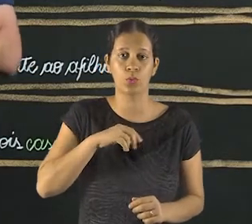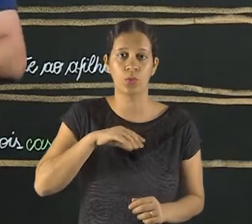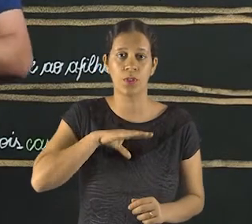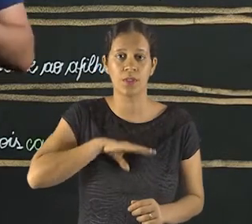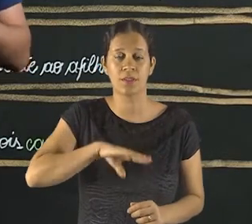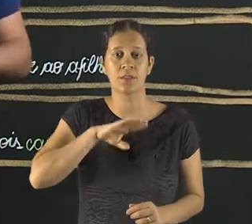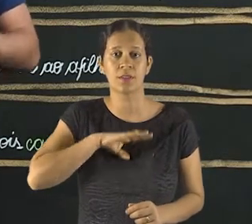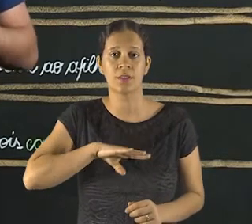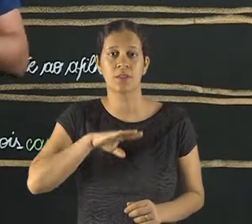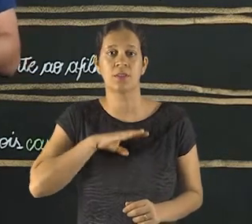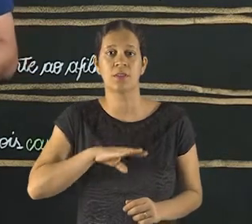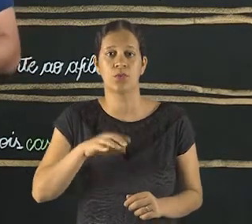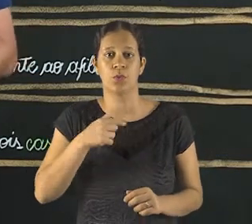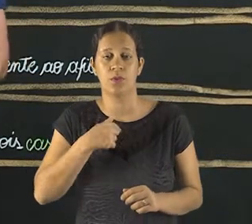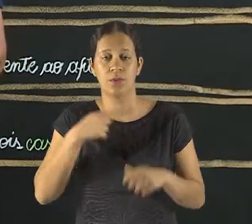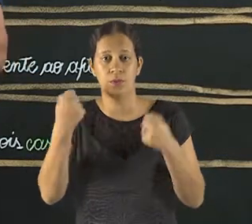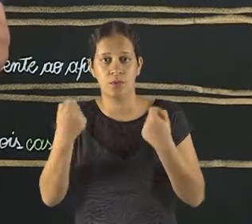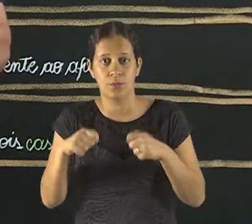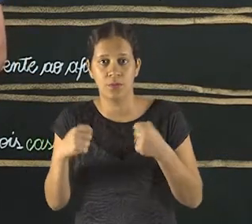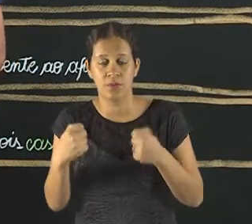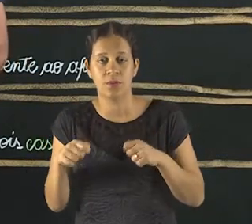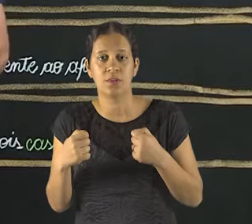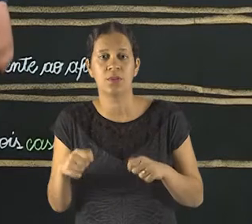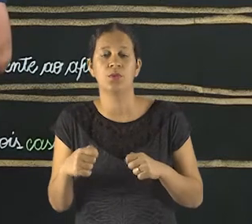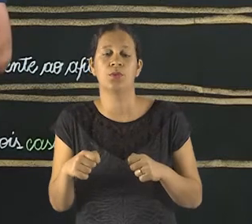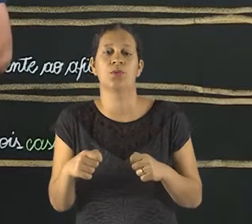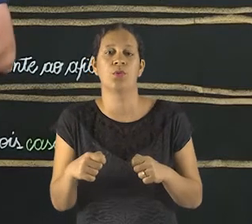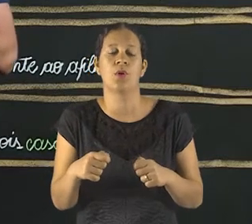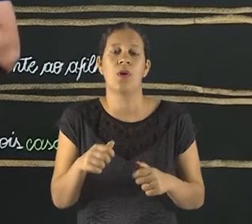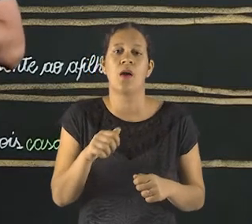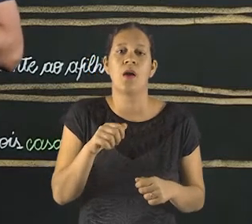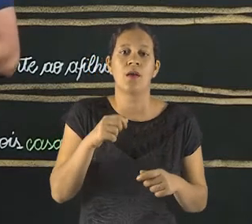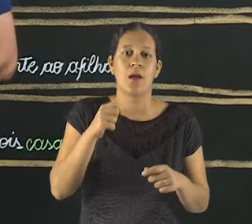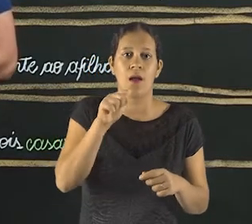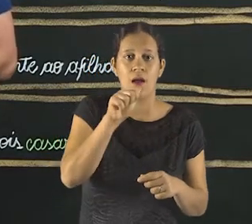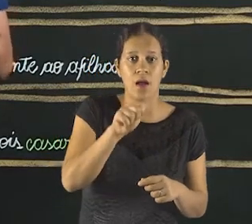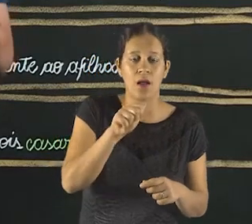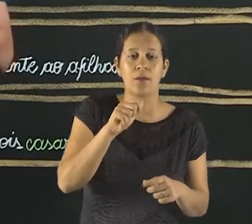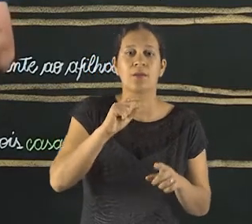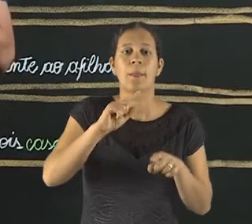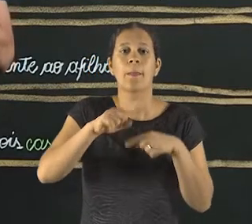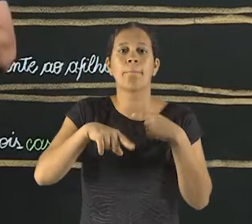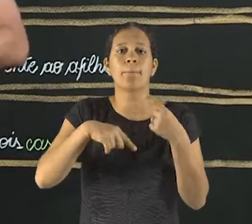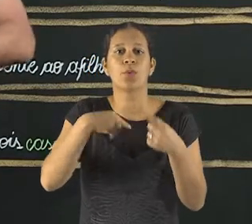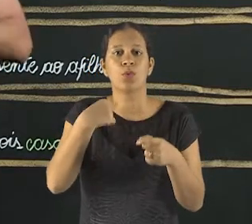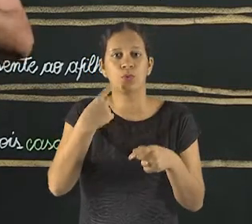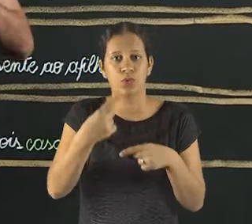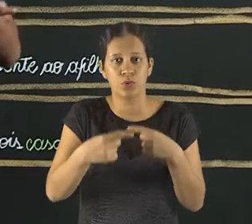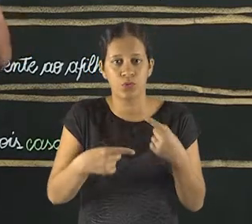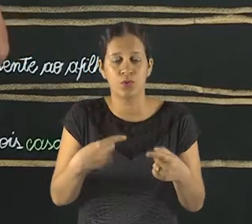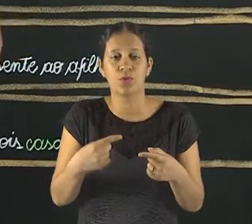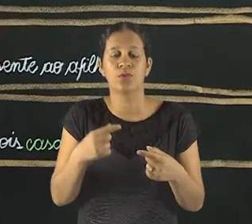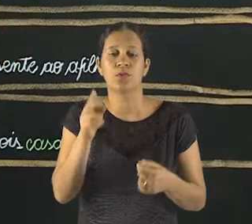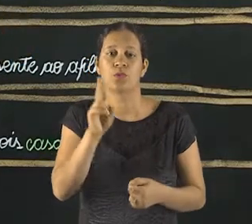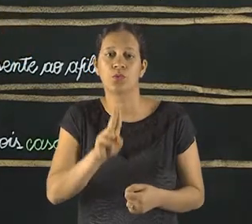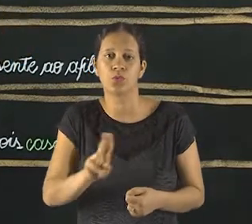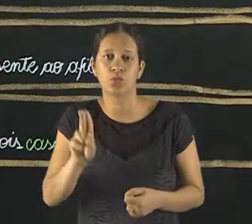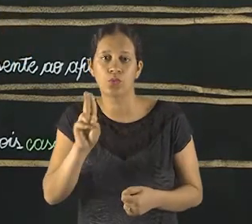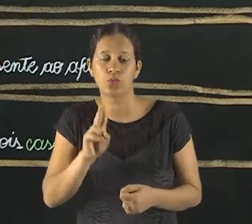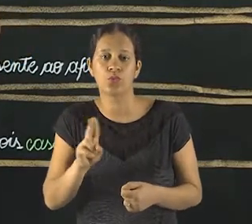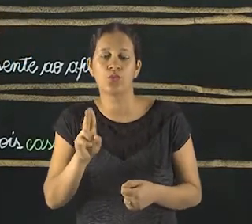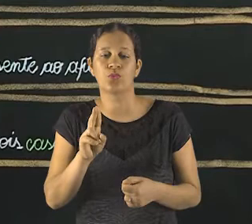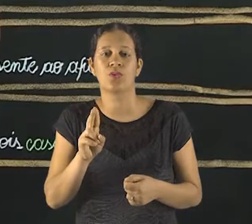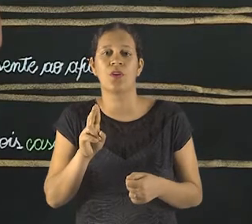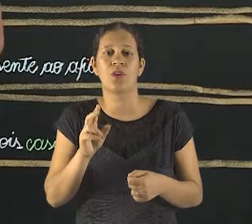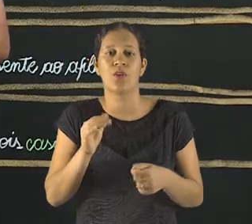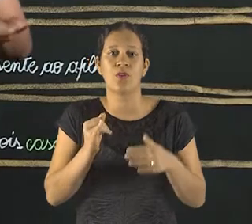verbo transitivo indireto, ou seja, eu preciso da preposição a após esse verbo. No uso coloquial da língua,